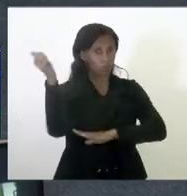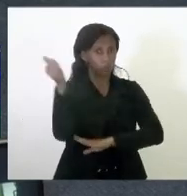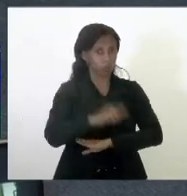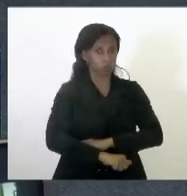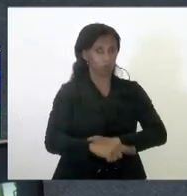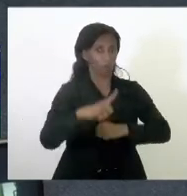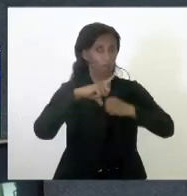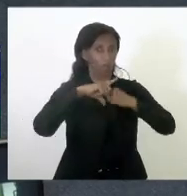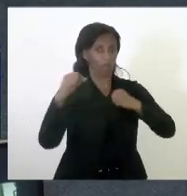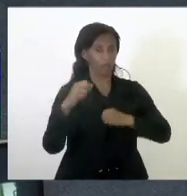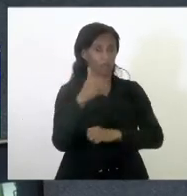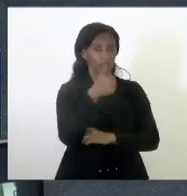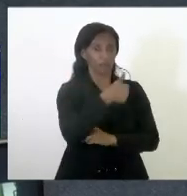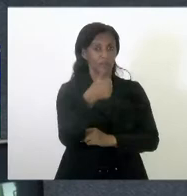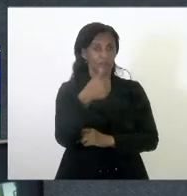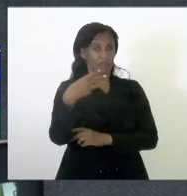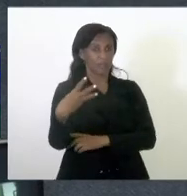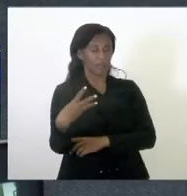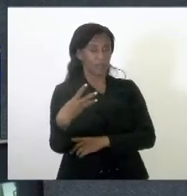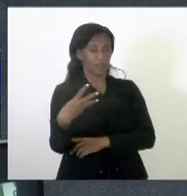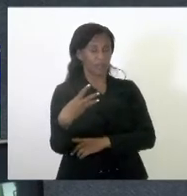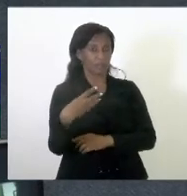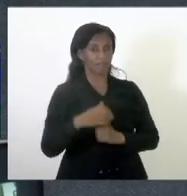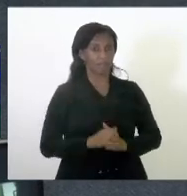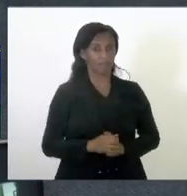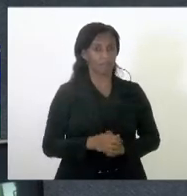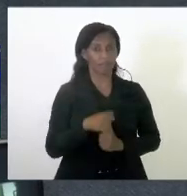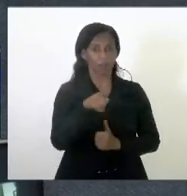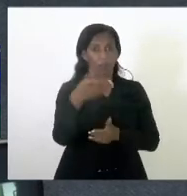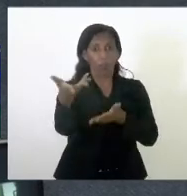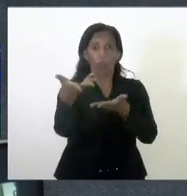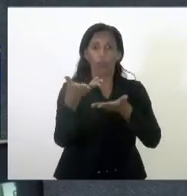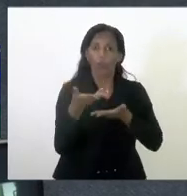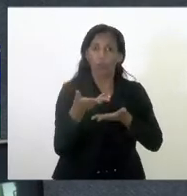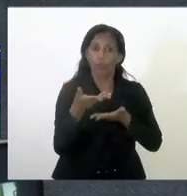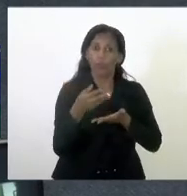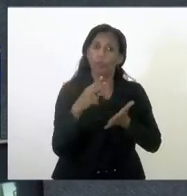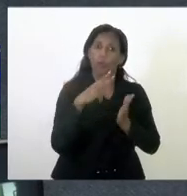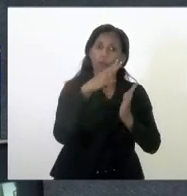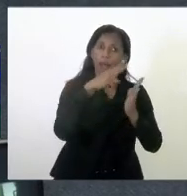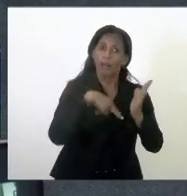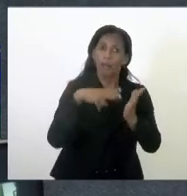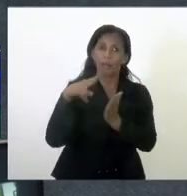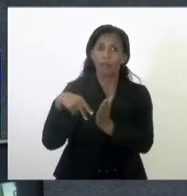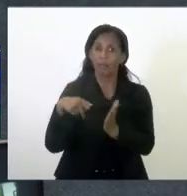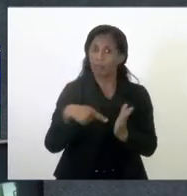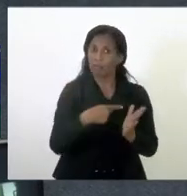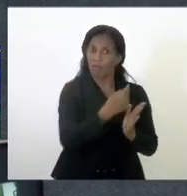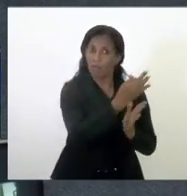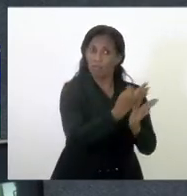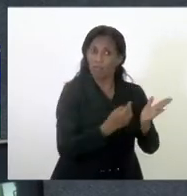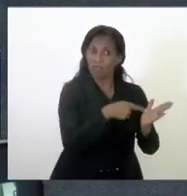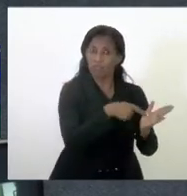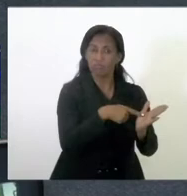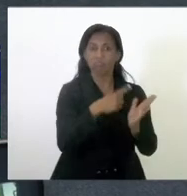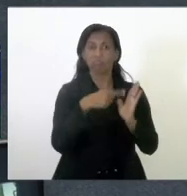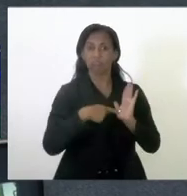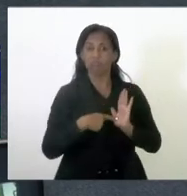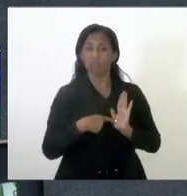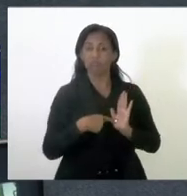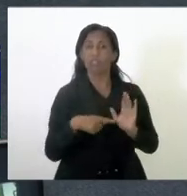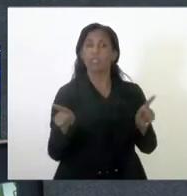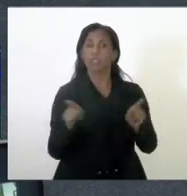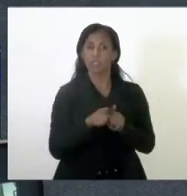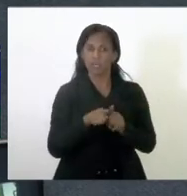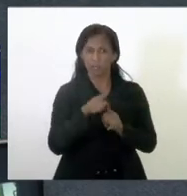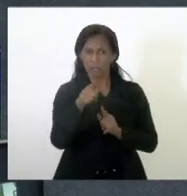artigo 113 da DCT. Eu convido Vossa Excelência a ler ambos. Está escrito. E também assumo com